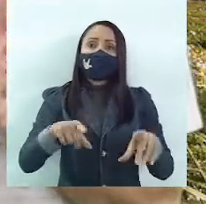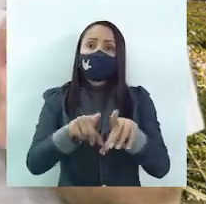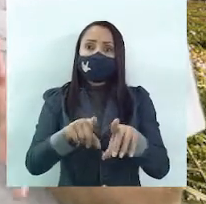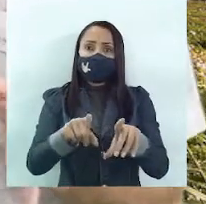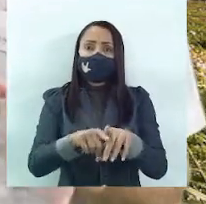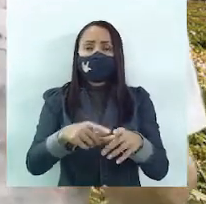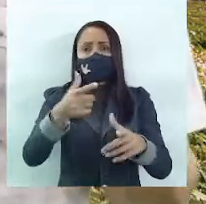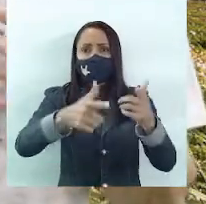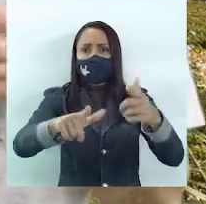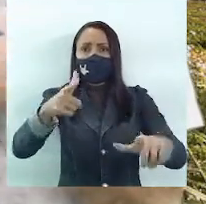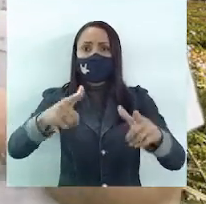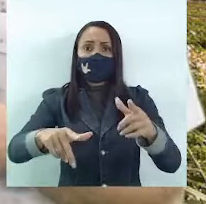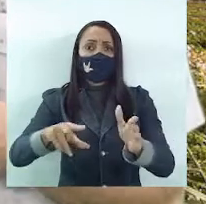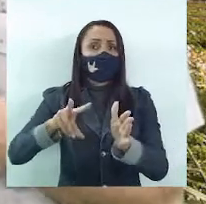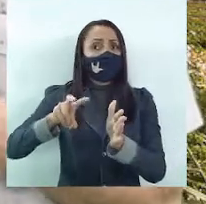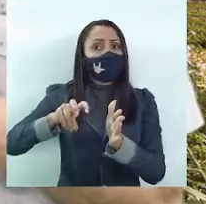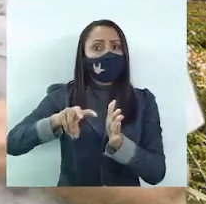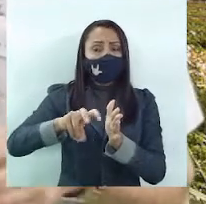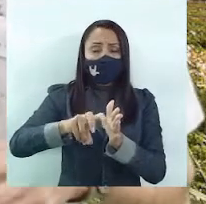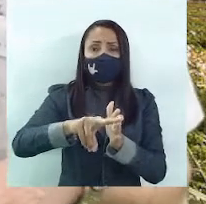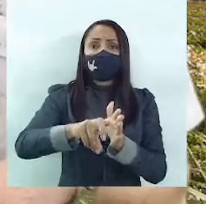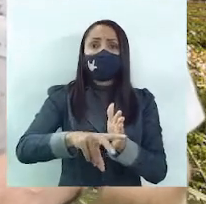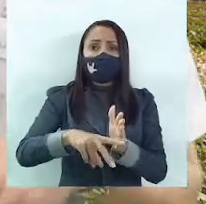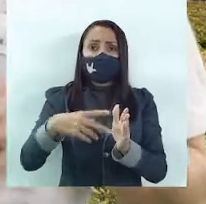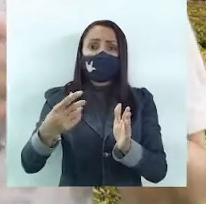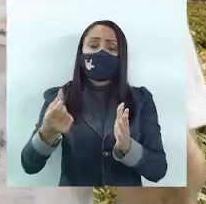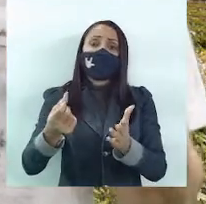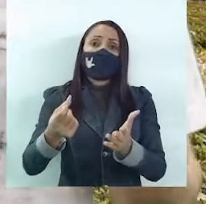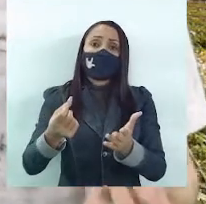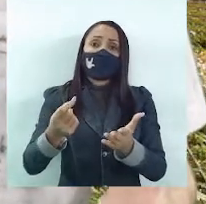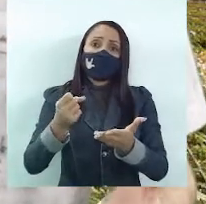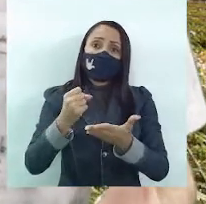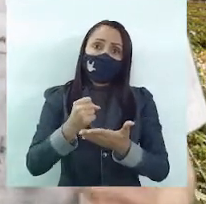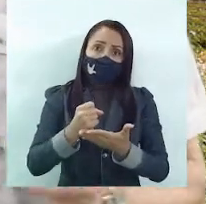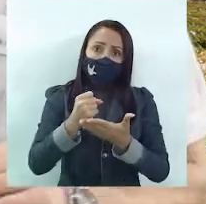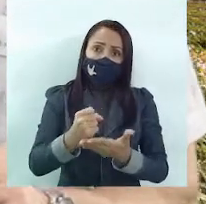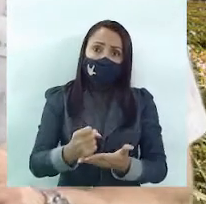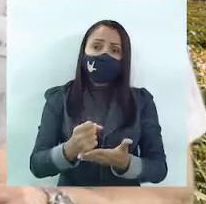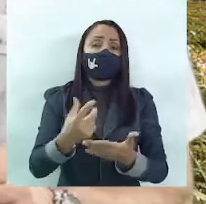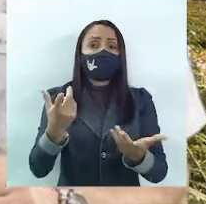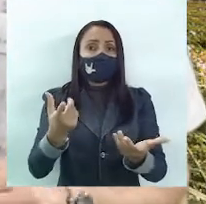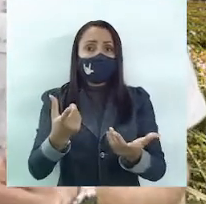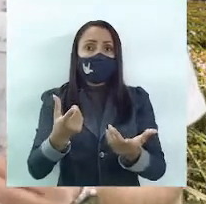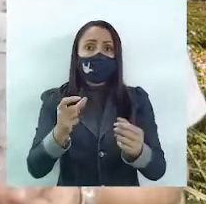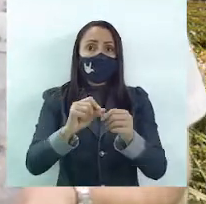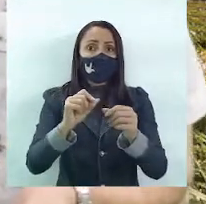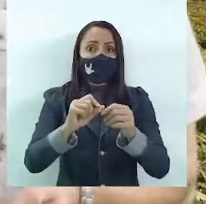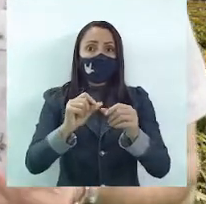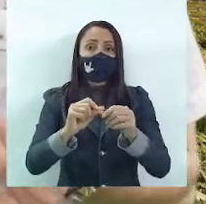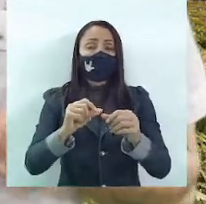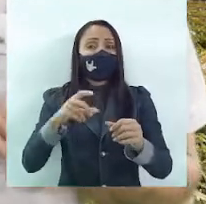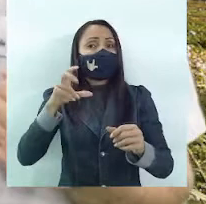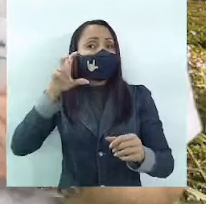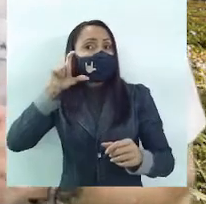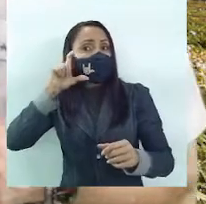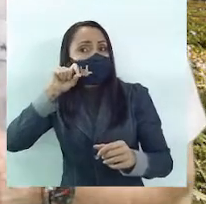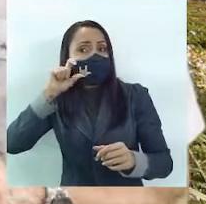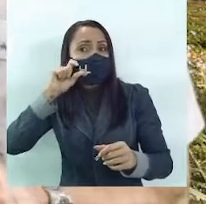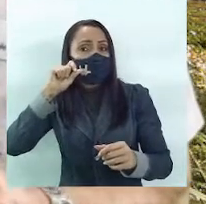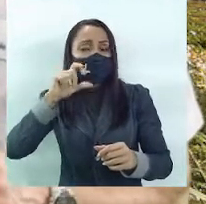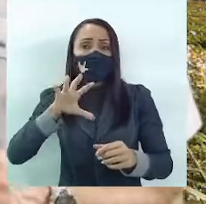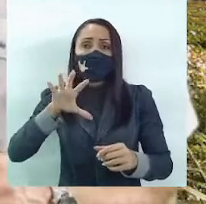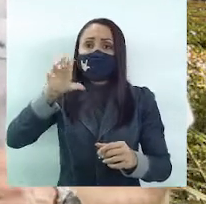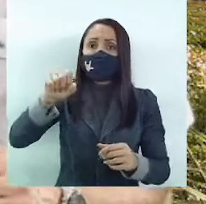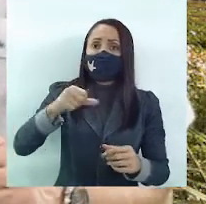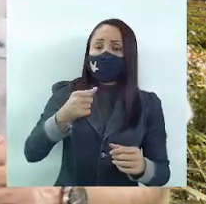outras bactérias que ajudam também nessa colonização e nessa produção da cárie, né? Que vai pegar o açúcar que você consome